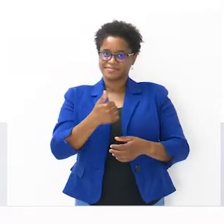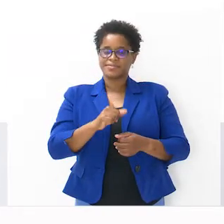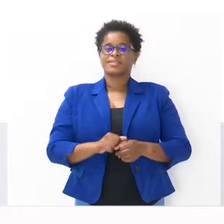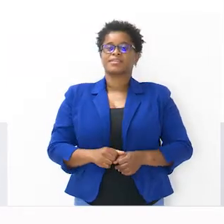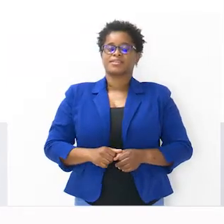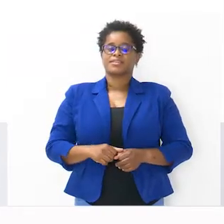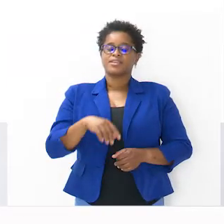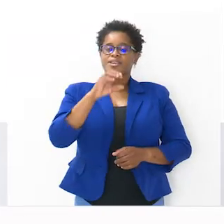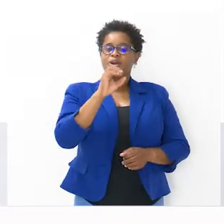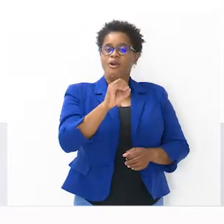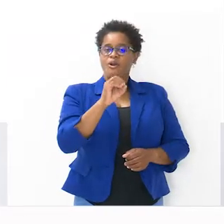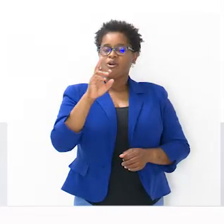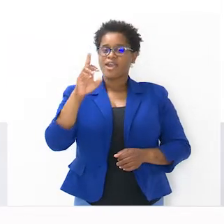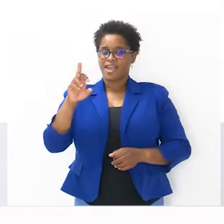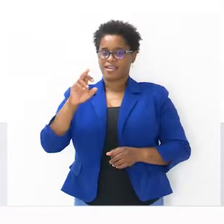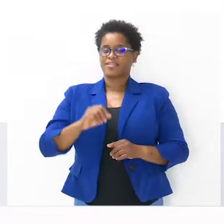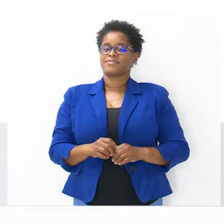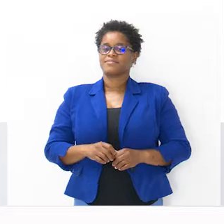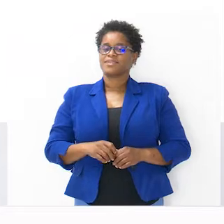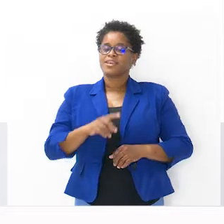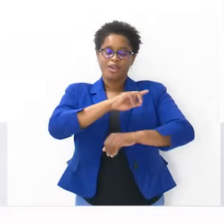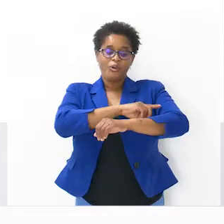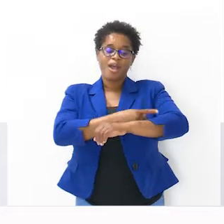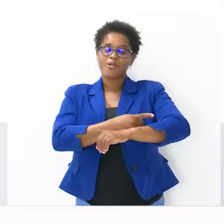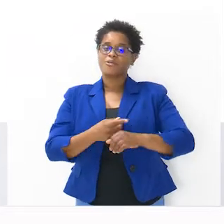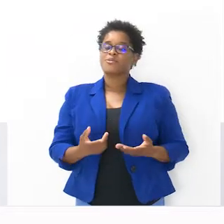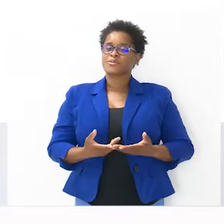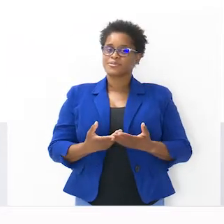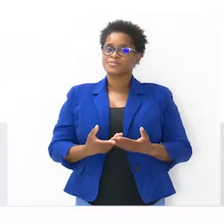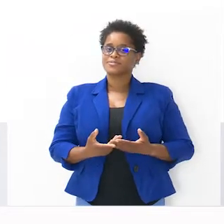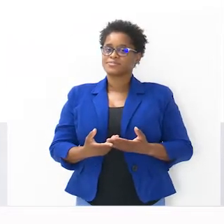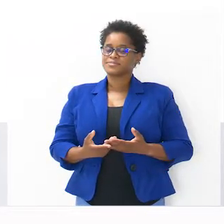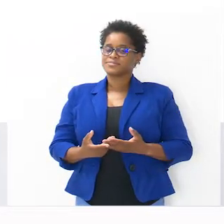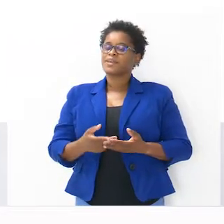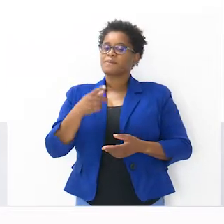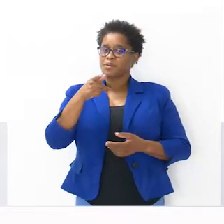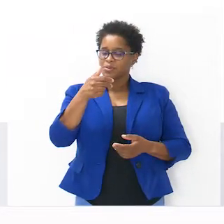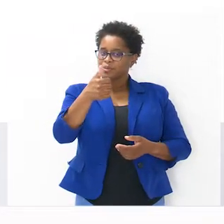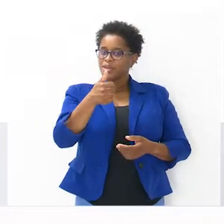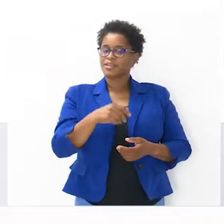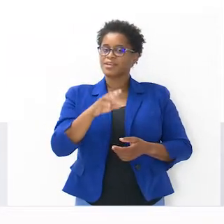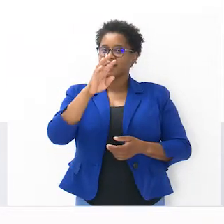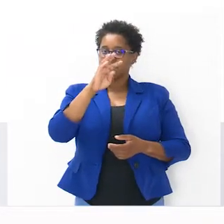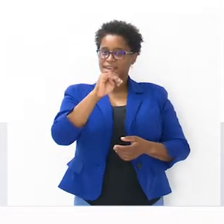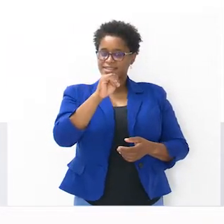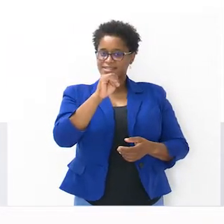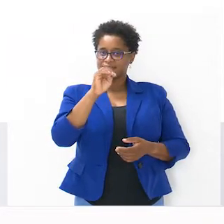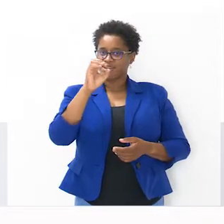E OR. Então é o ângulo, muito bem,